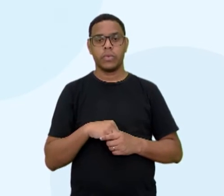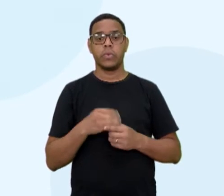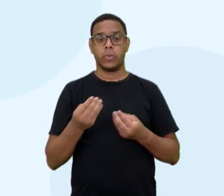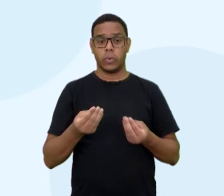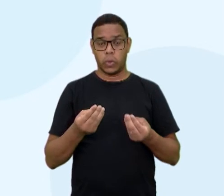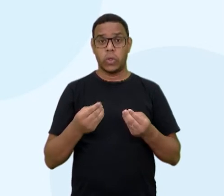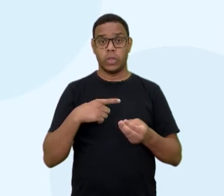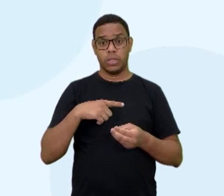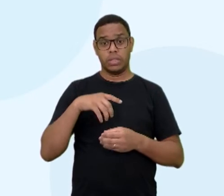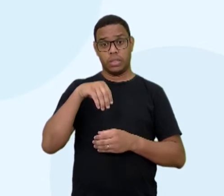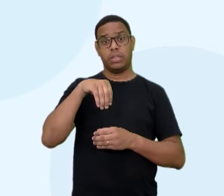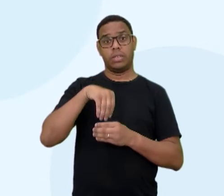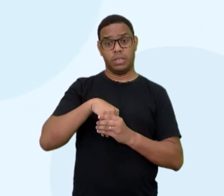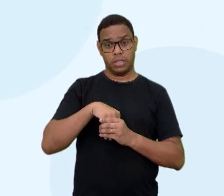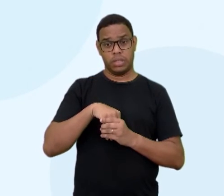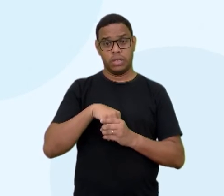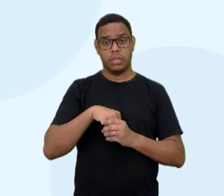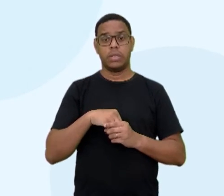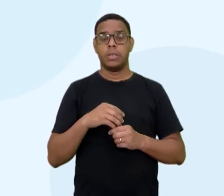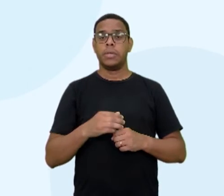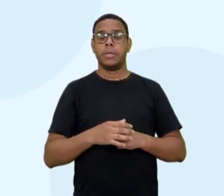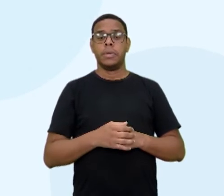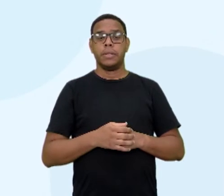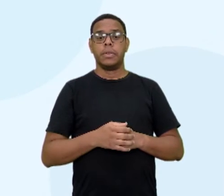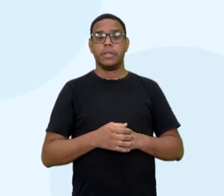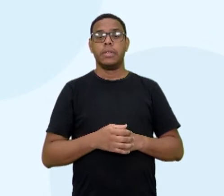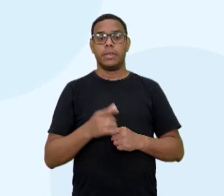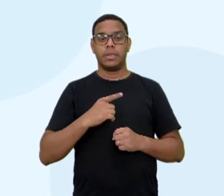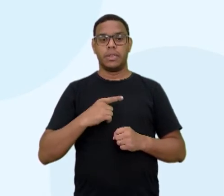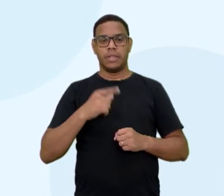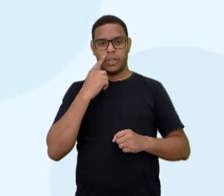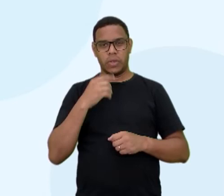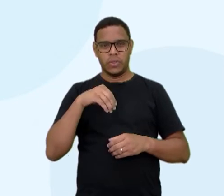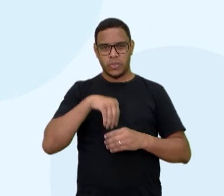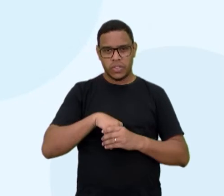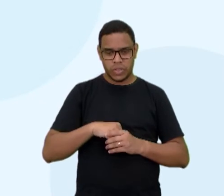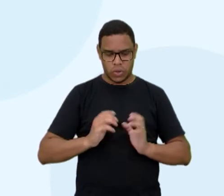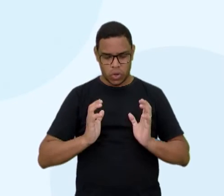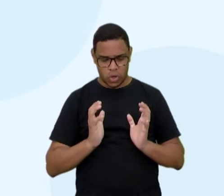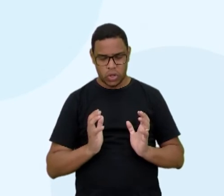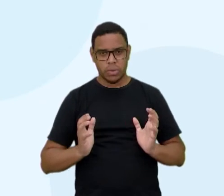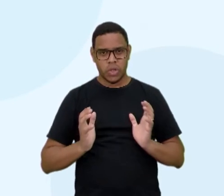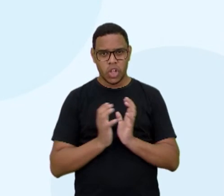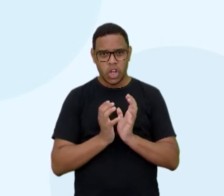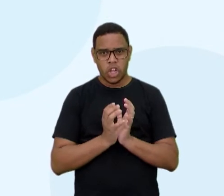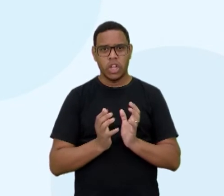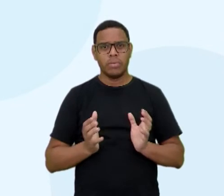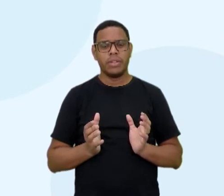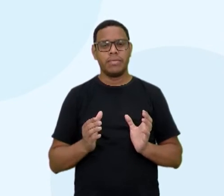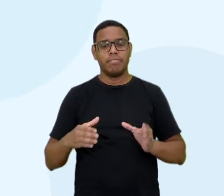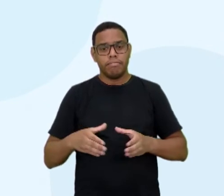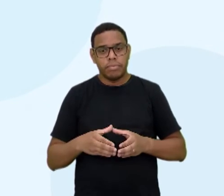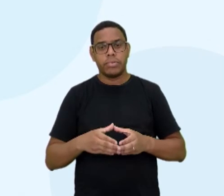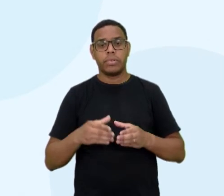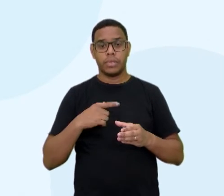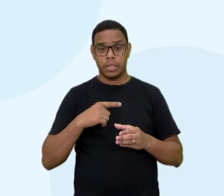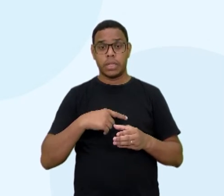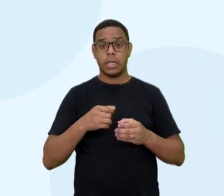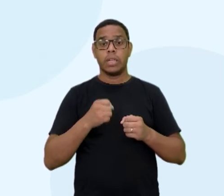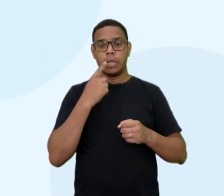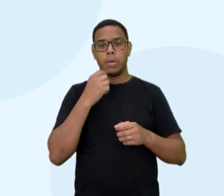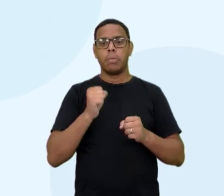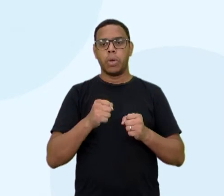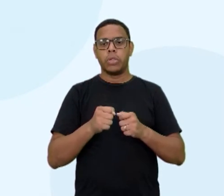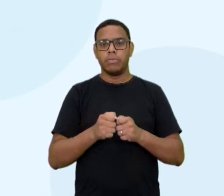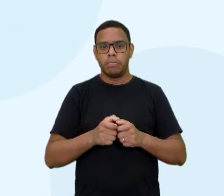dos nossos, né, que estão ali no interior das paredes dos órgãos, né? Eles podem aí se distender